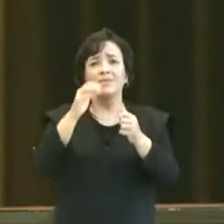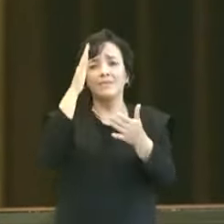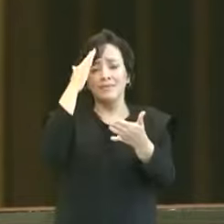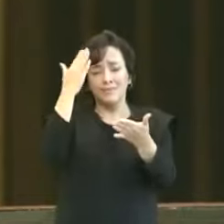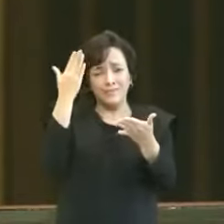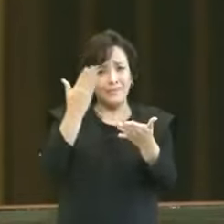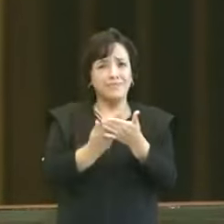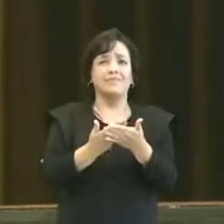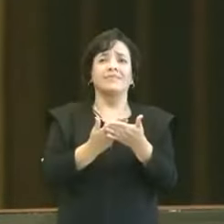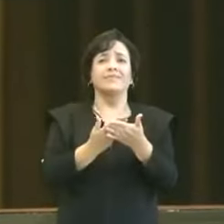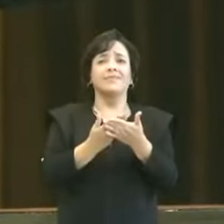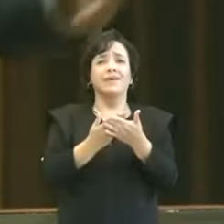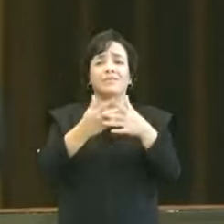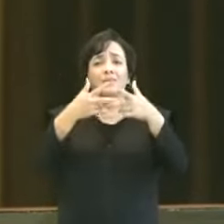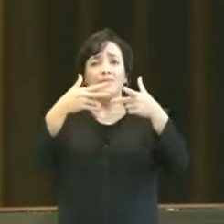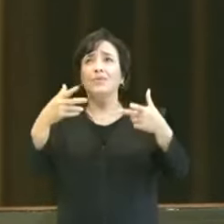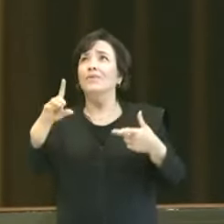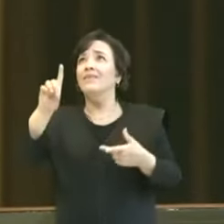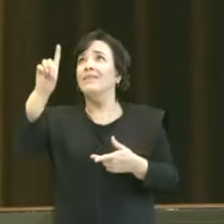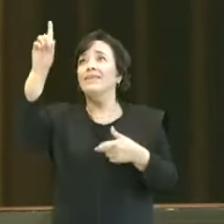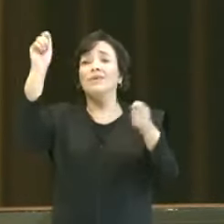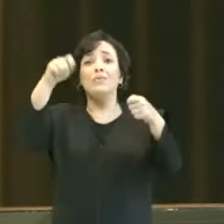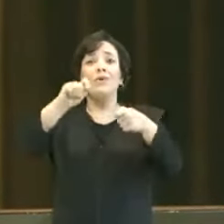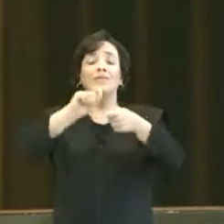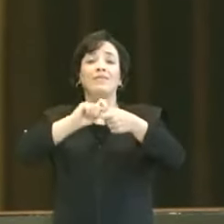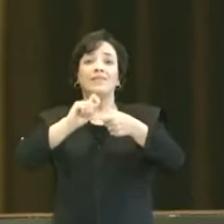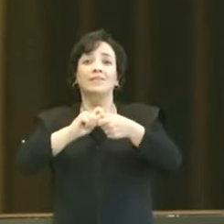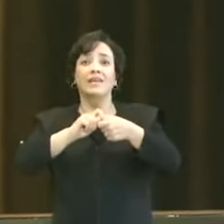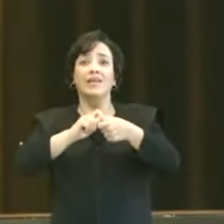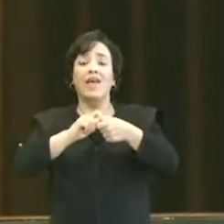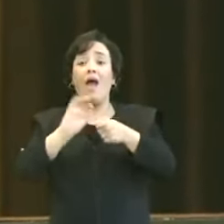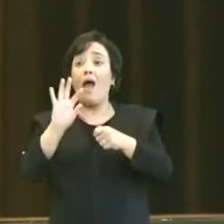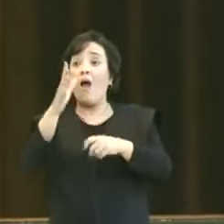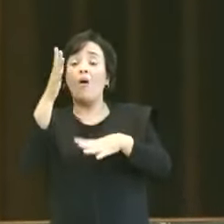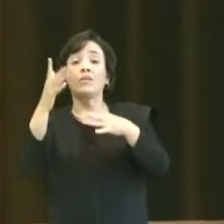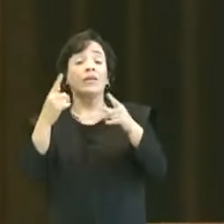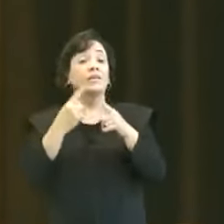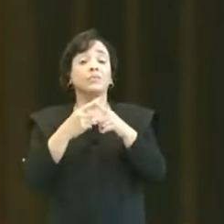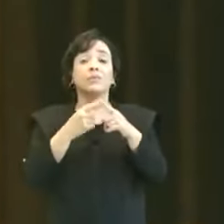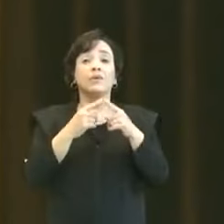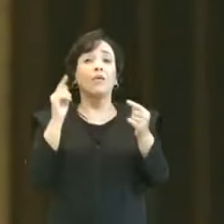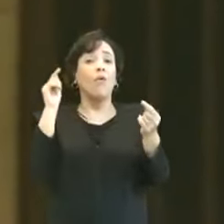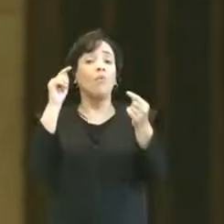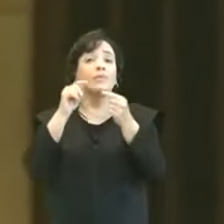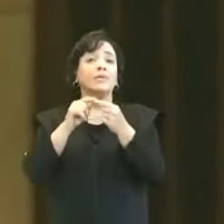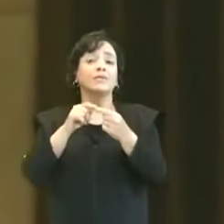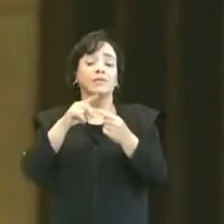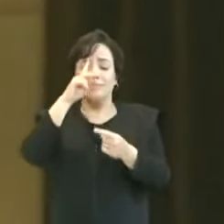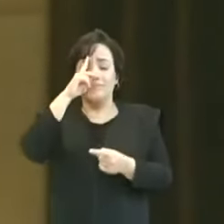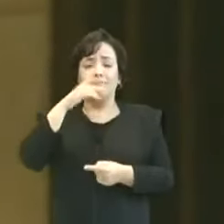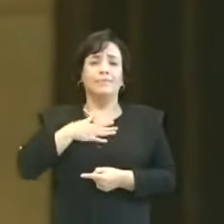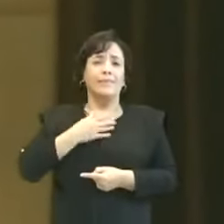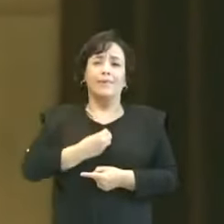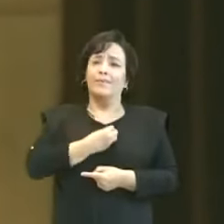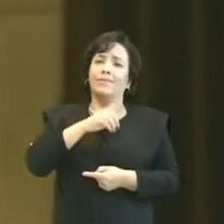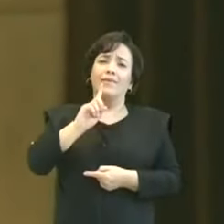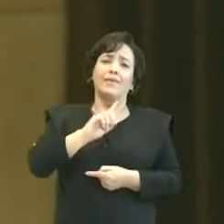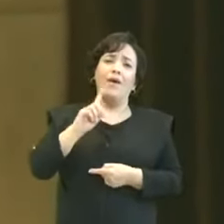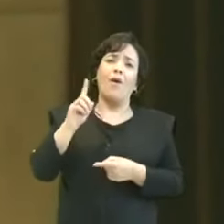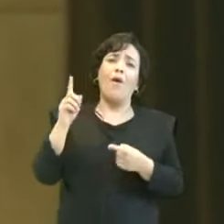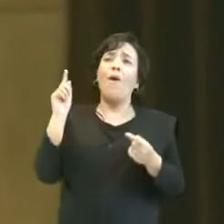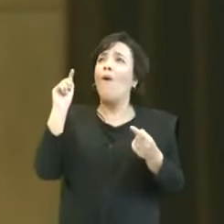convicção, as coisas simplesmente tomam forma, porque não se trata de nós, mas dEle. Você